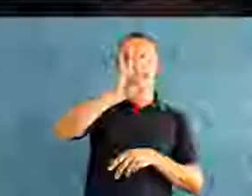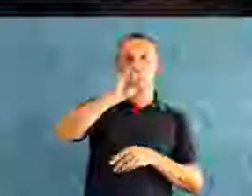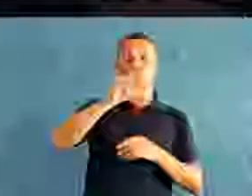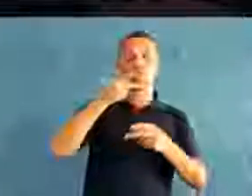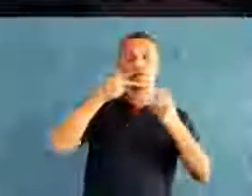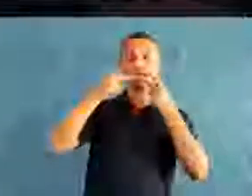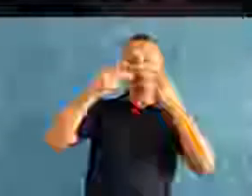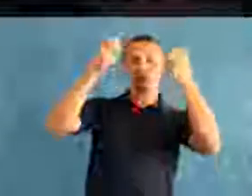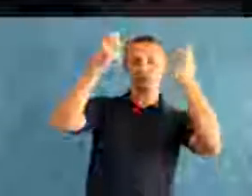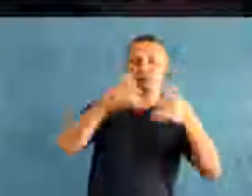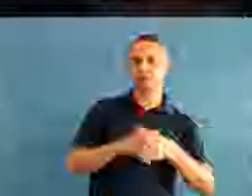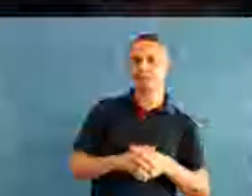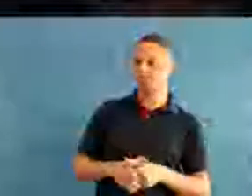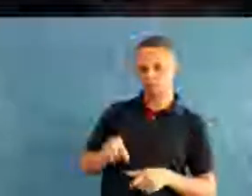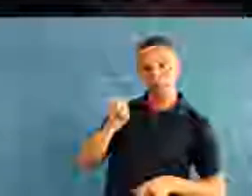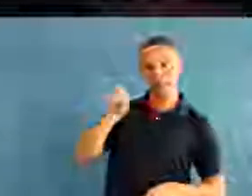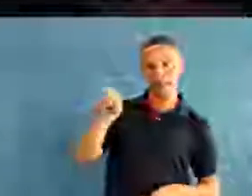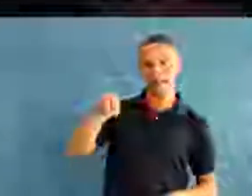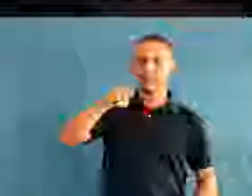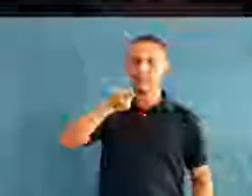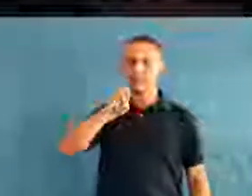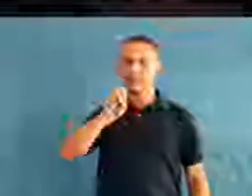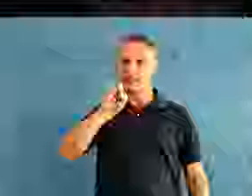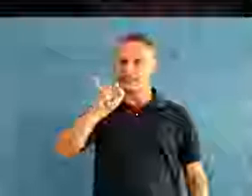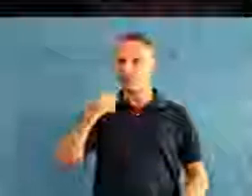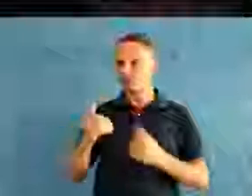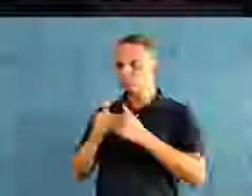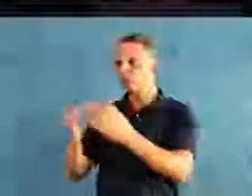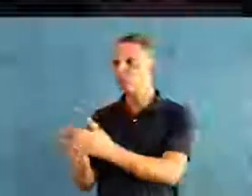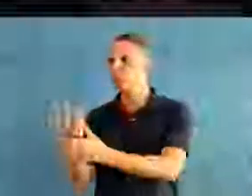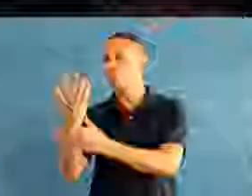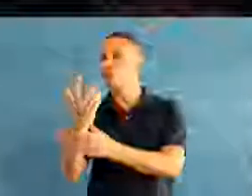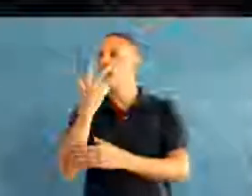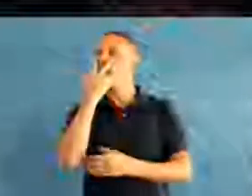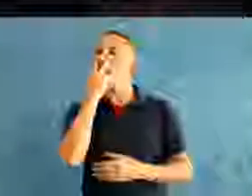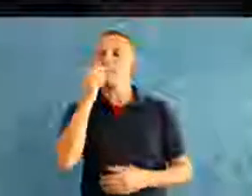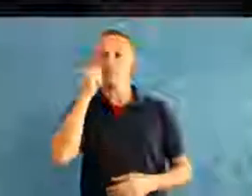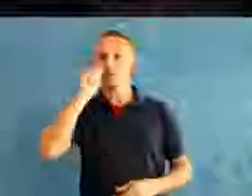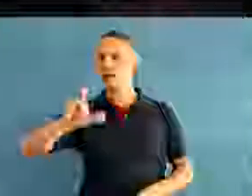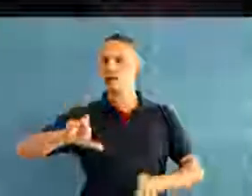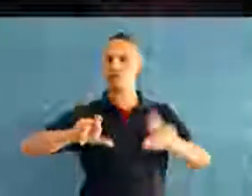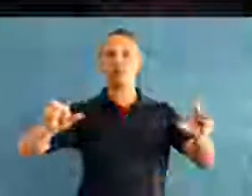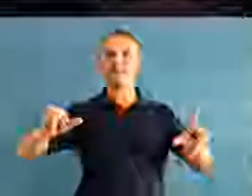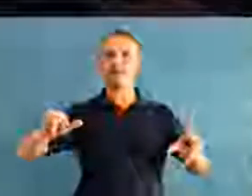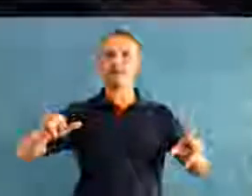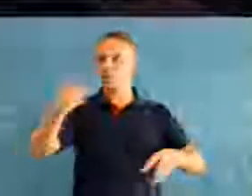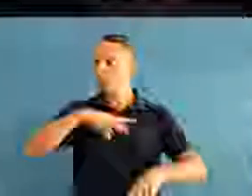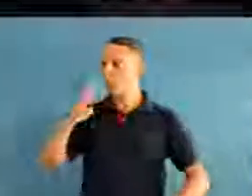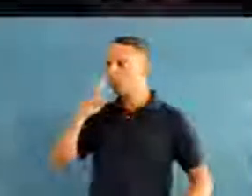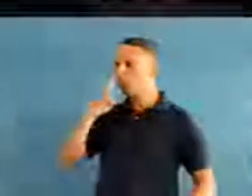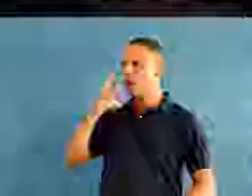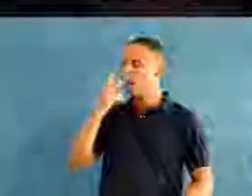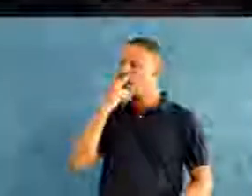diz. Nízia Floresta surgiu, repita-se, como uma exceção escandalosa, verdadeira